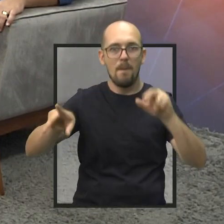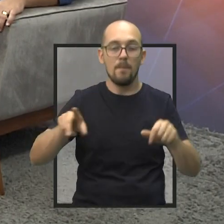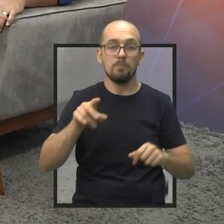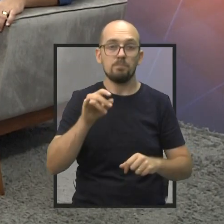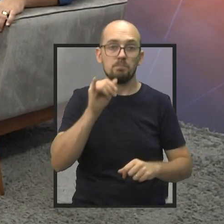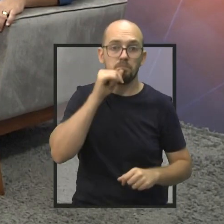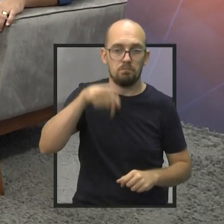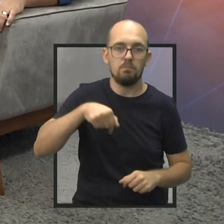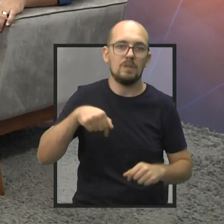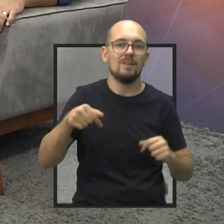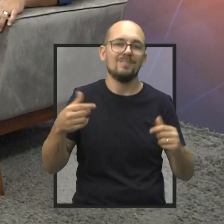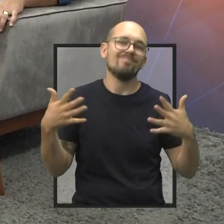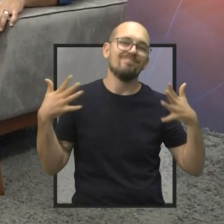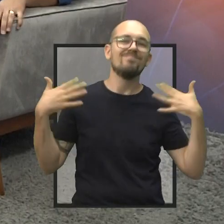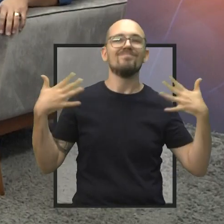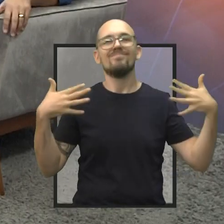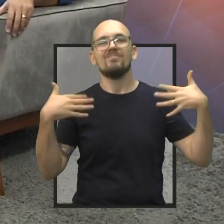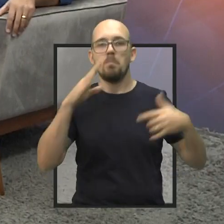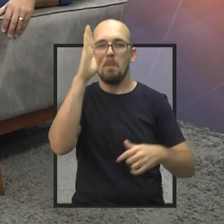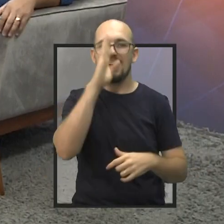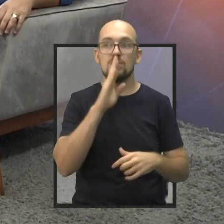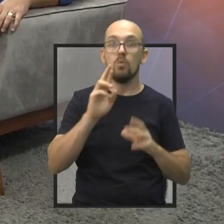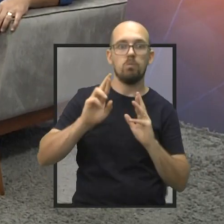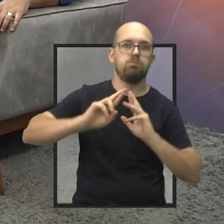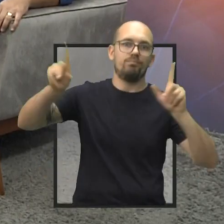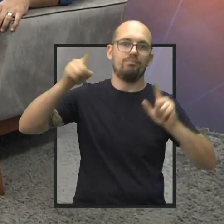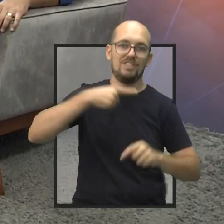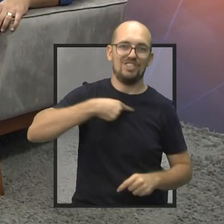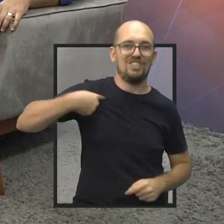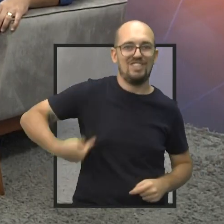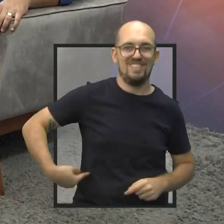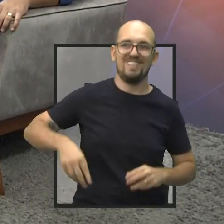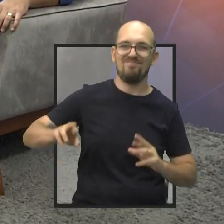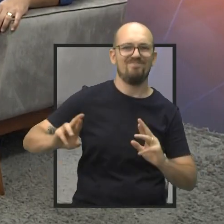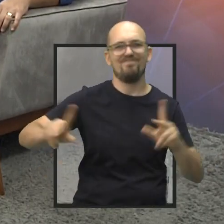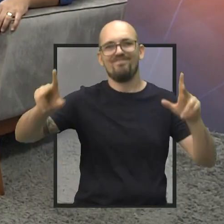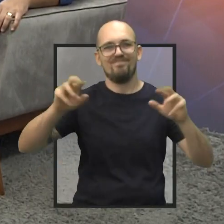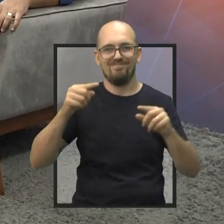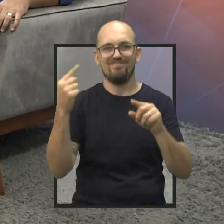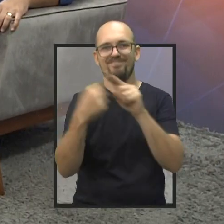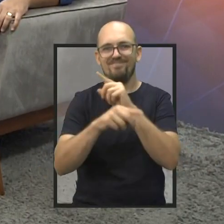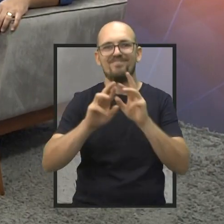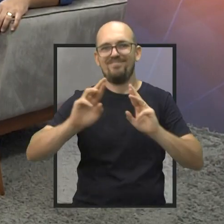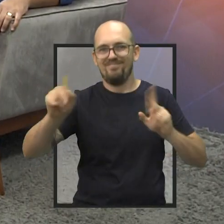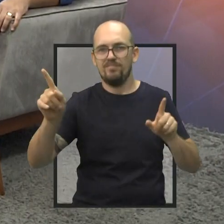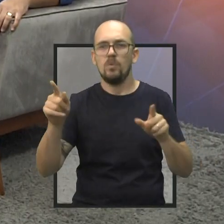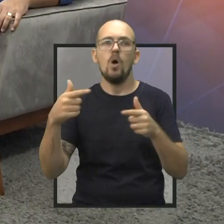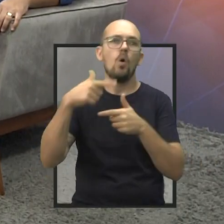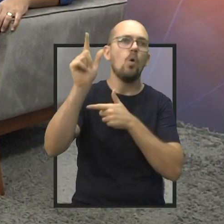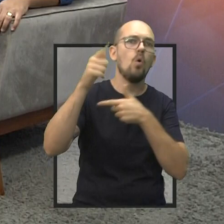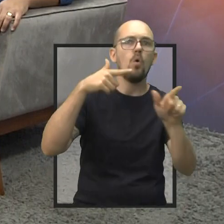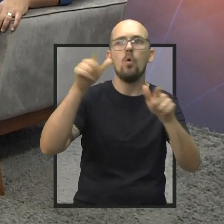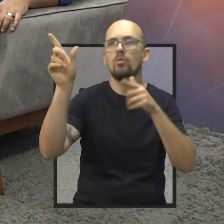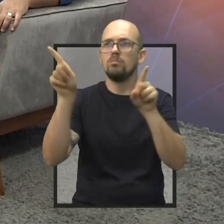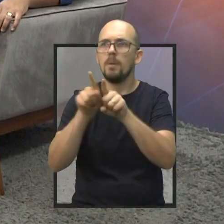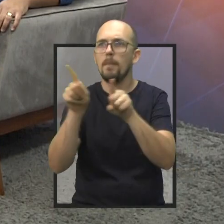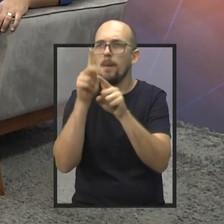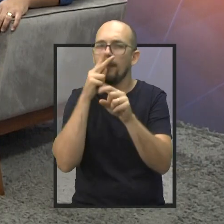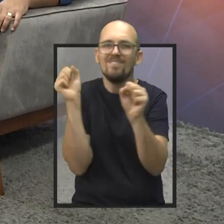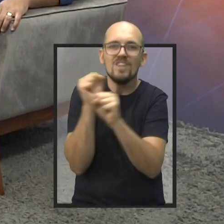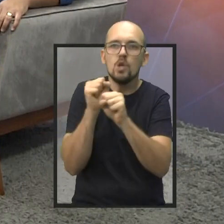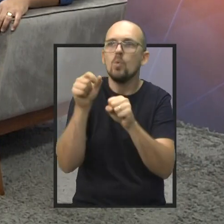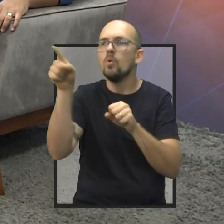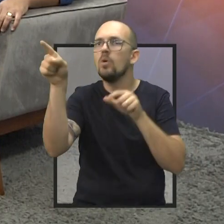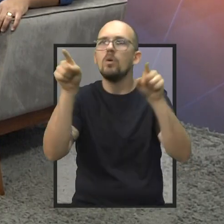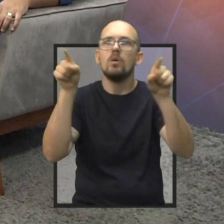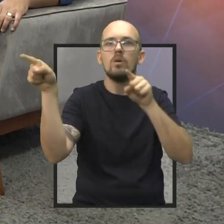num país tropical, um clima completamente diferente do clima da China e de outros países Sim. onde a doença também já apareceu. Bom, ainda tudo é especulação,